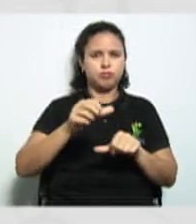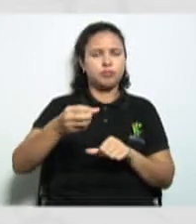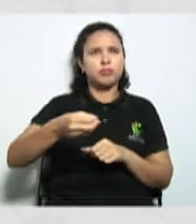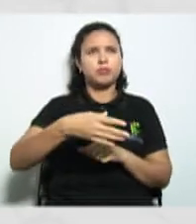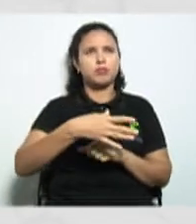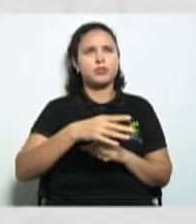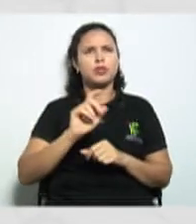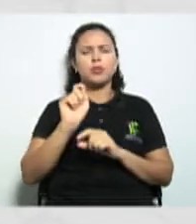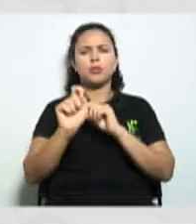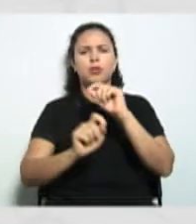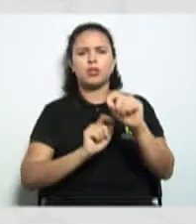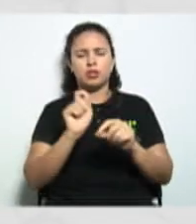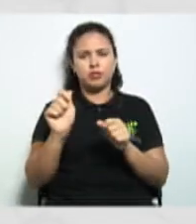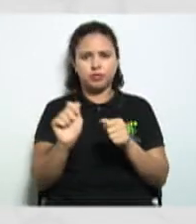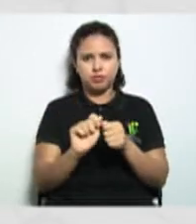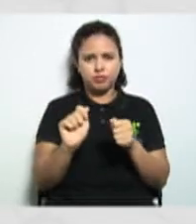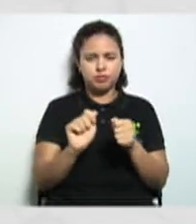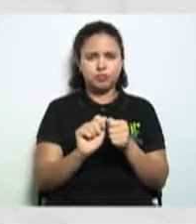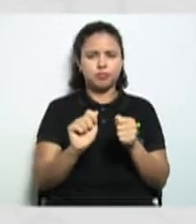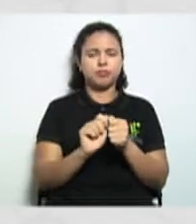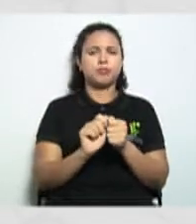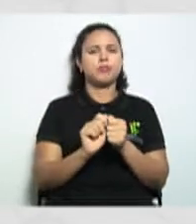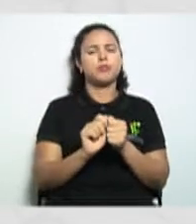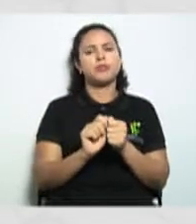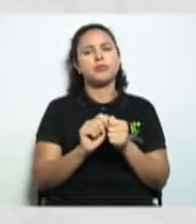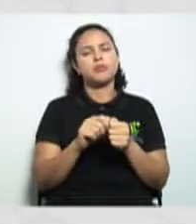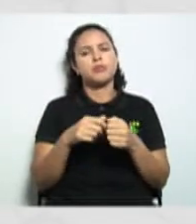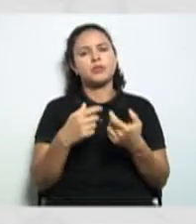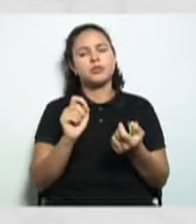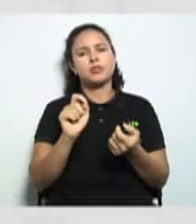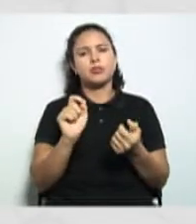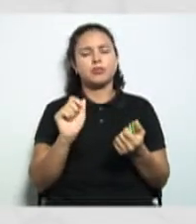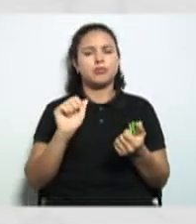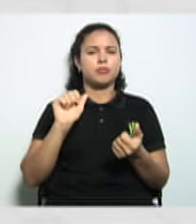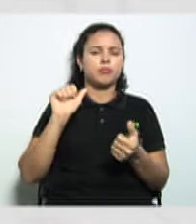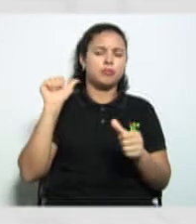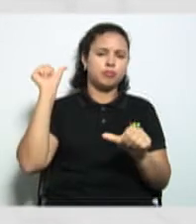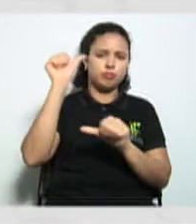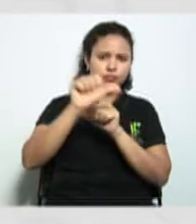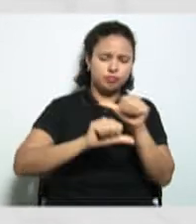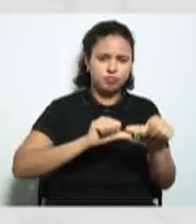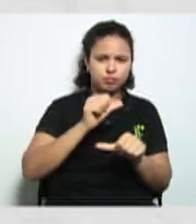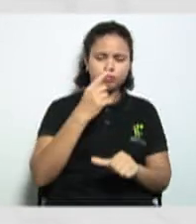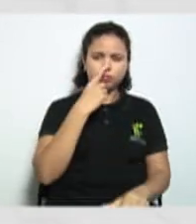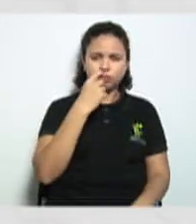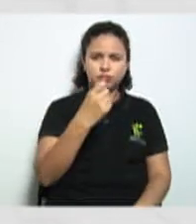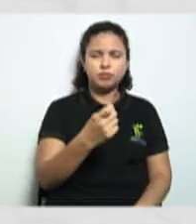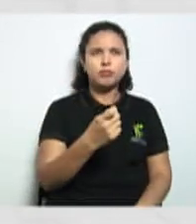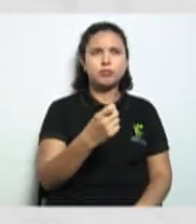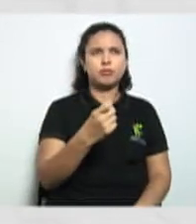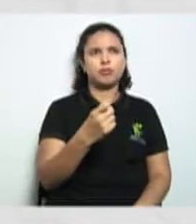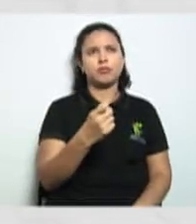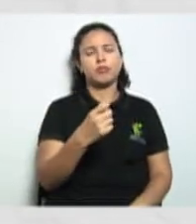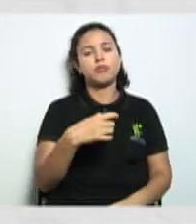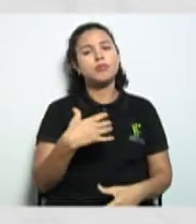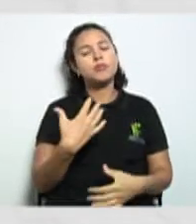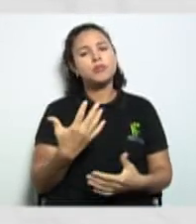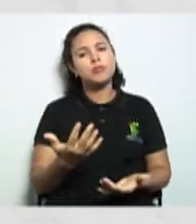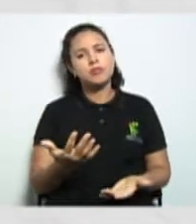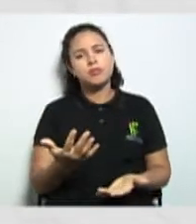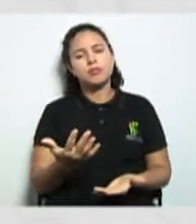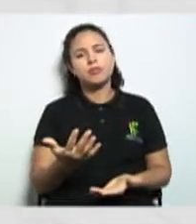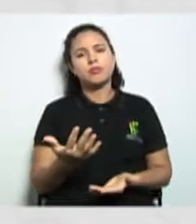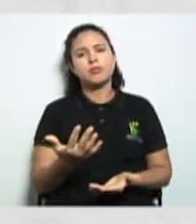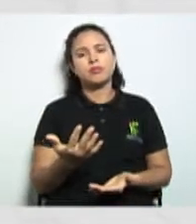que fazer para reaproveitar o lixo reciclável? Por coincidência, hoje, né,